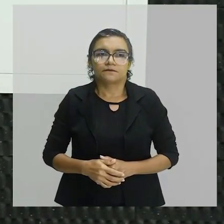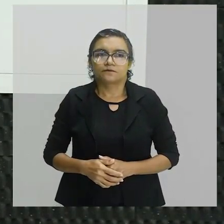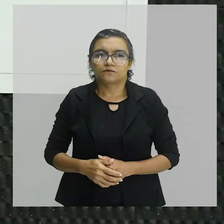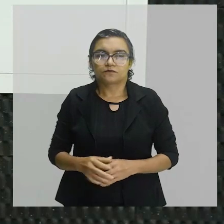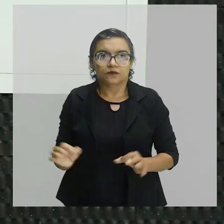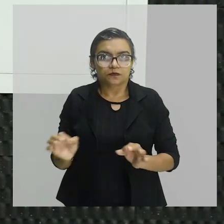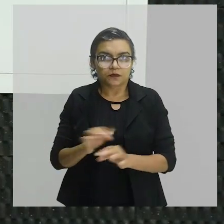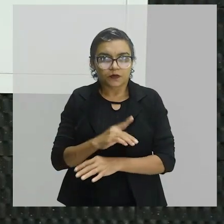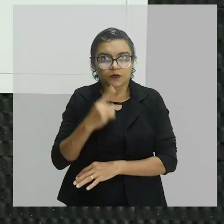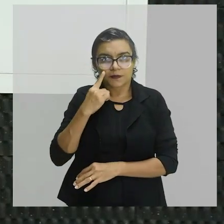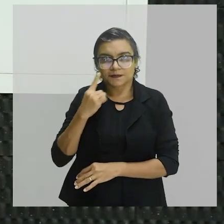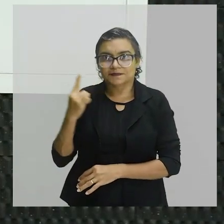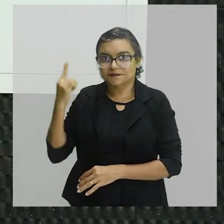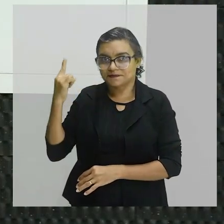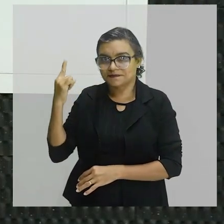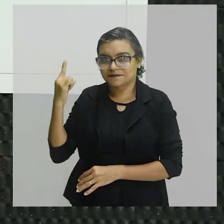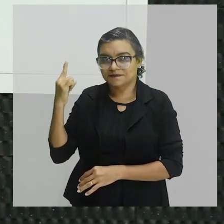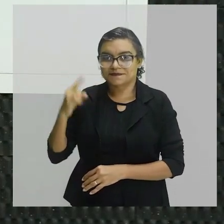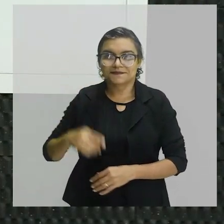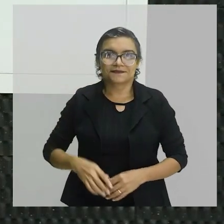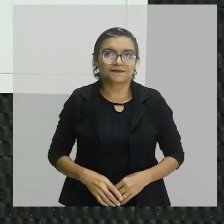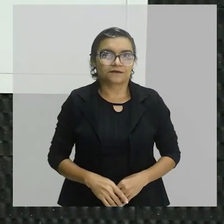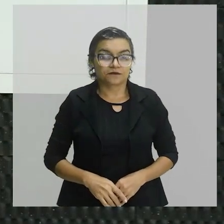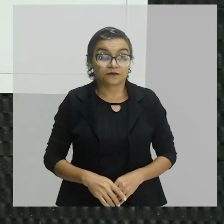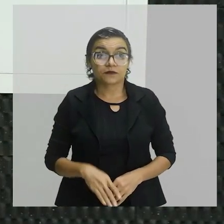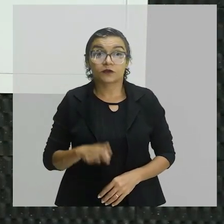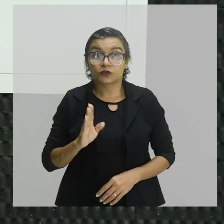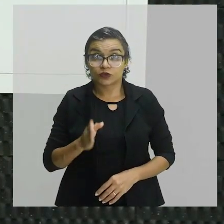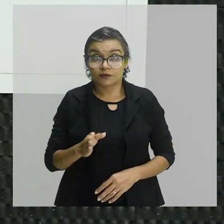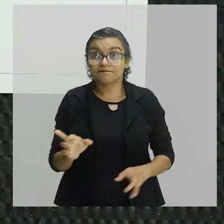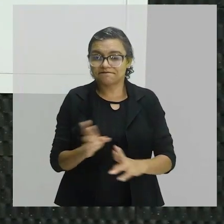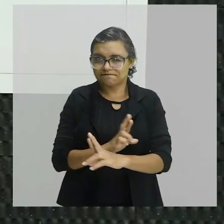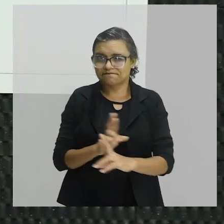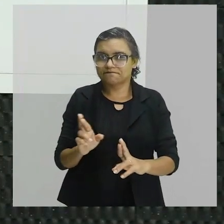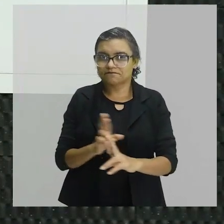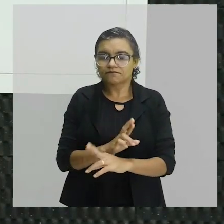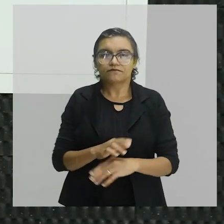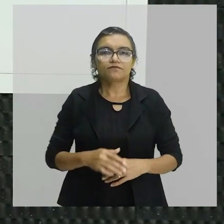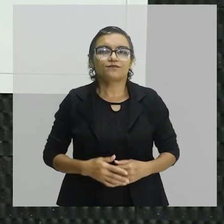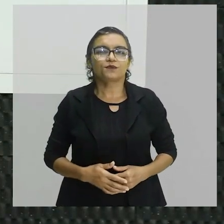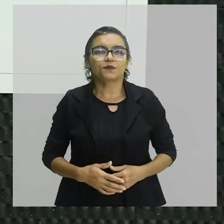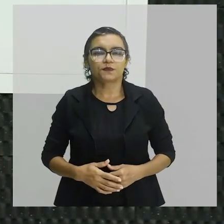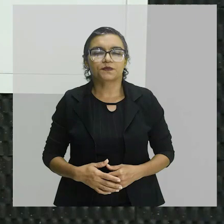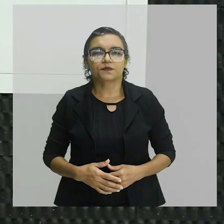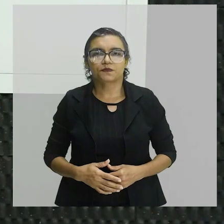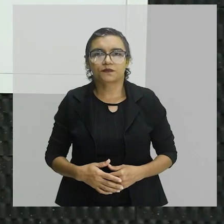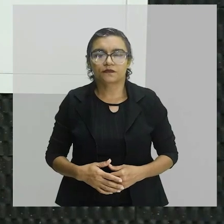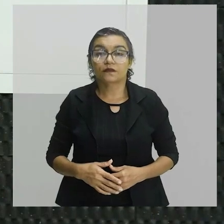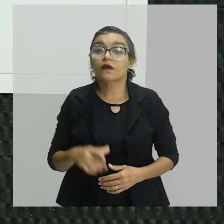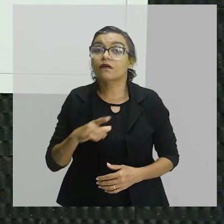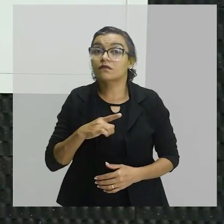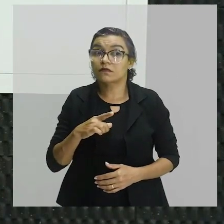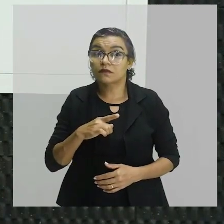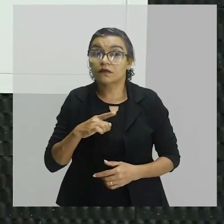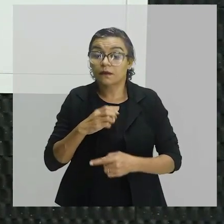Pronto. Ok? Então, já fizemos essa relação. O que é que nós vamos fazer? Essa